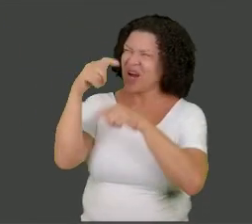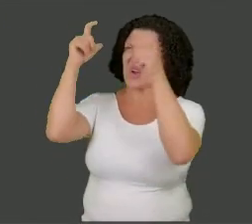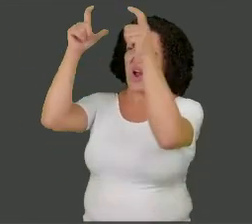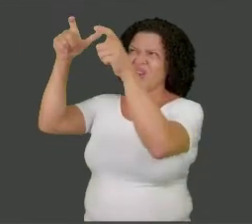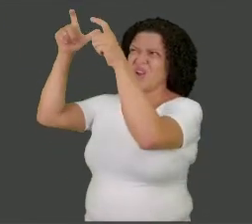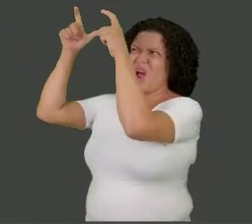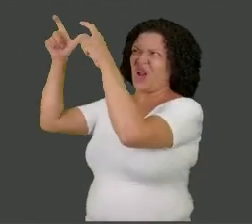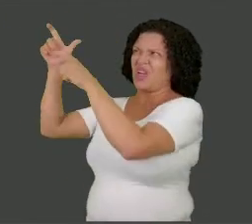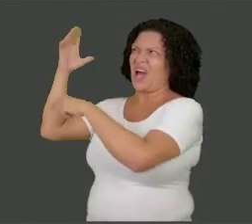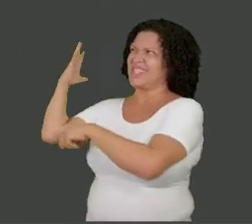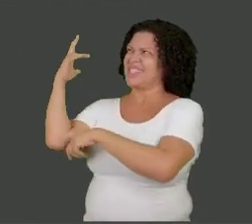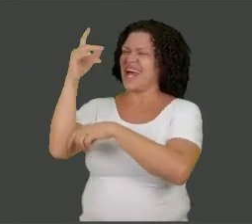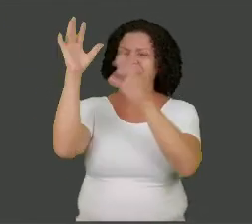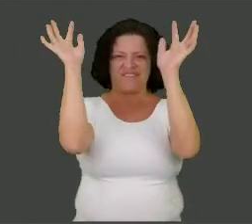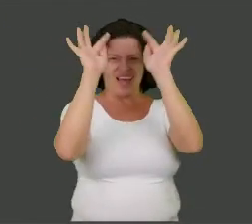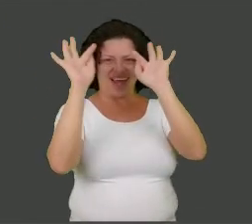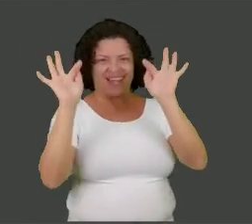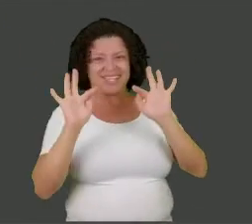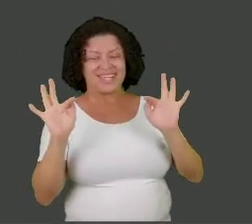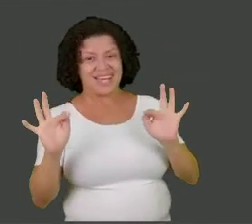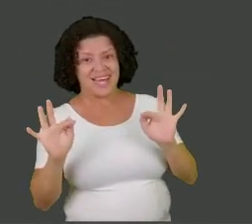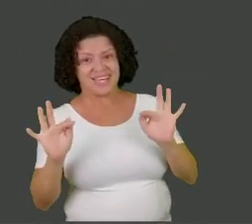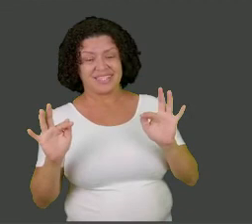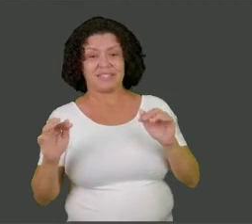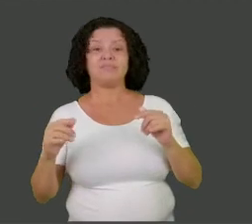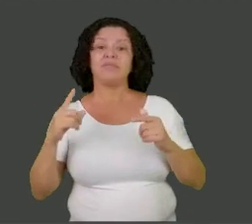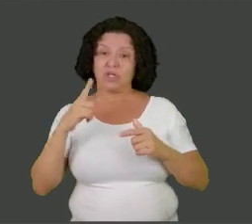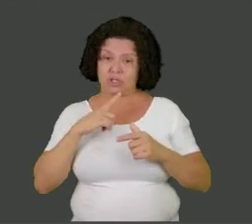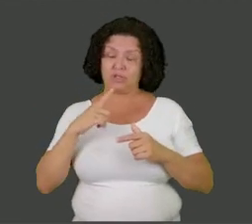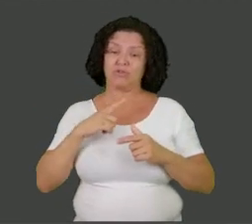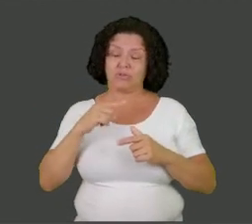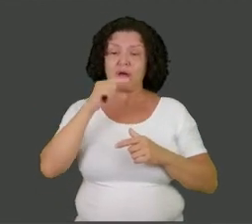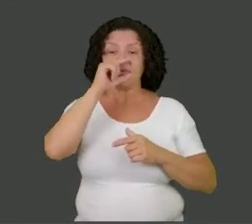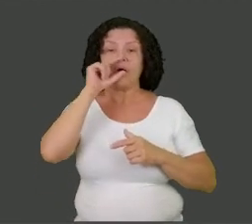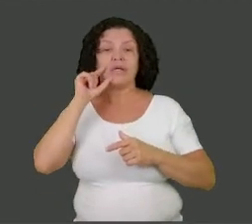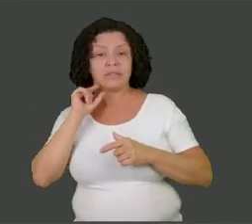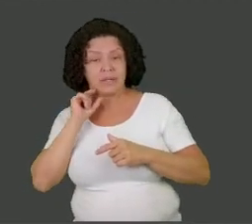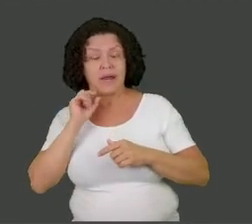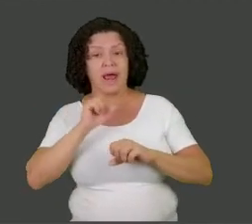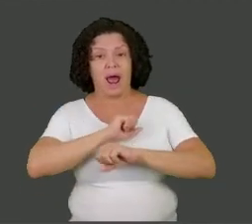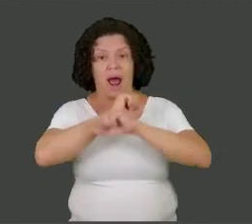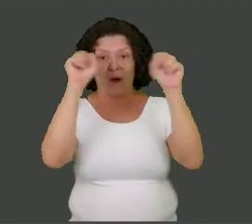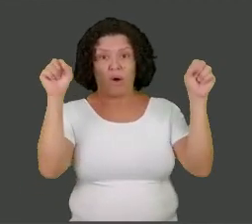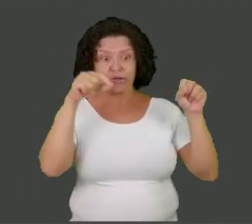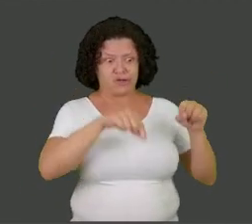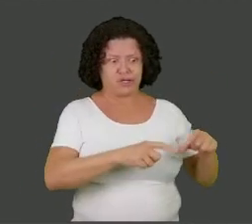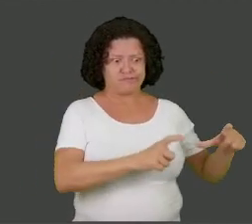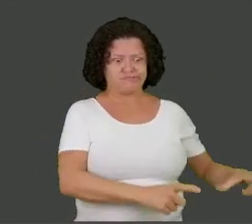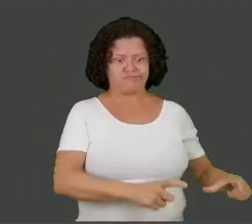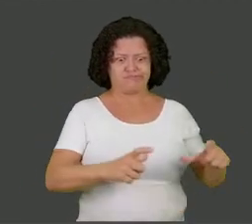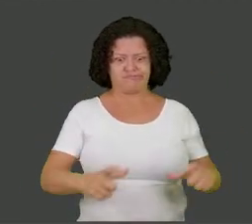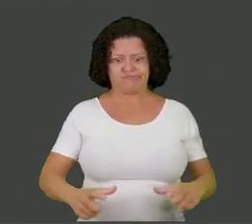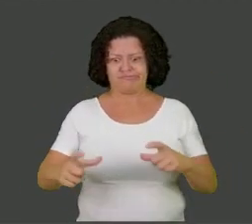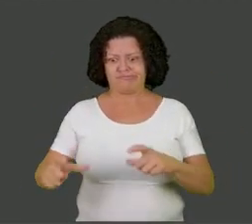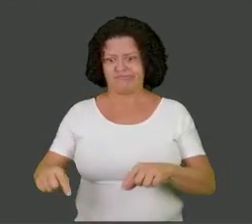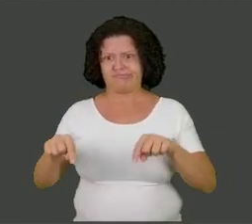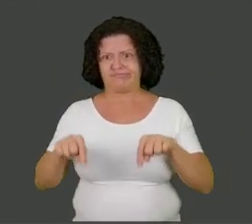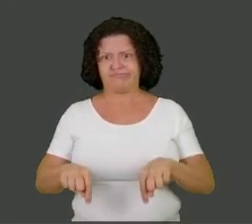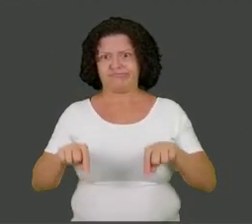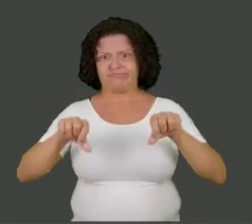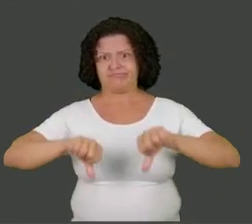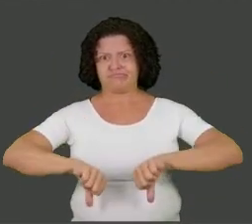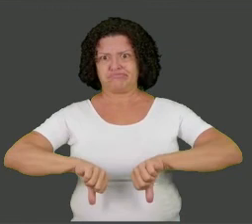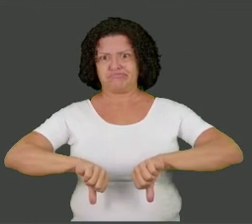região bonita, numa colônia agradável, feliz, harmoniosa. Vimos o caso do André Luiz, que acordou